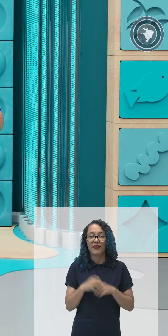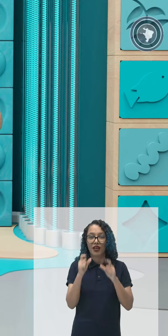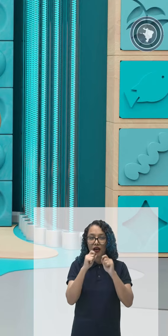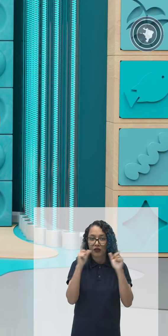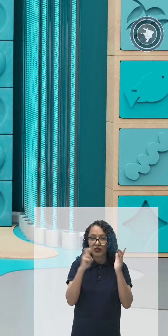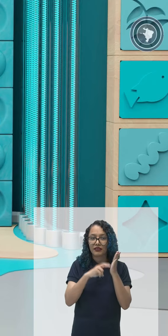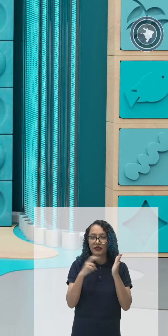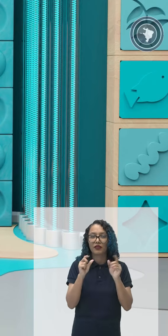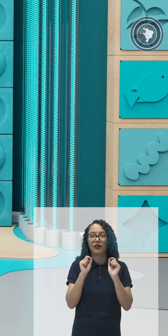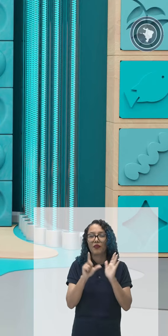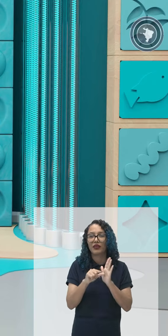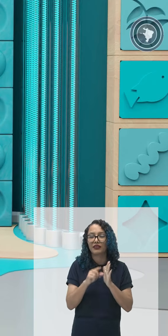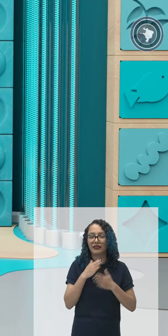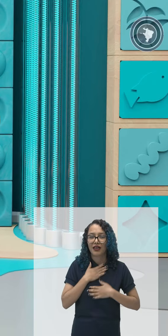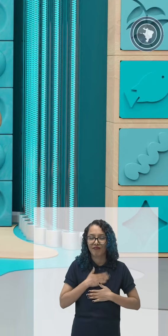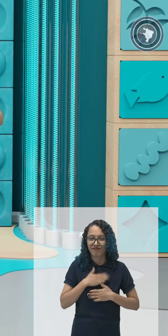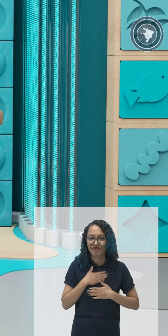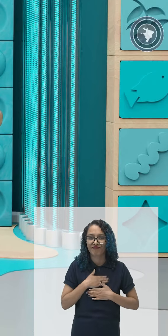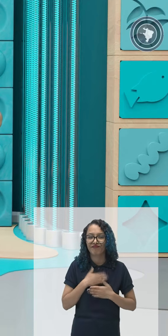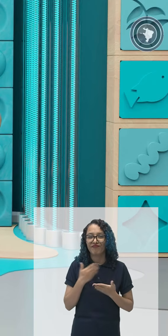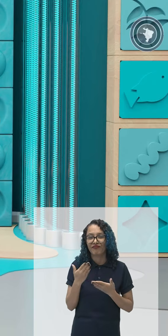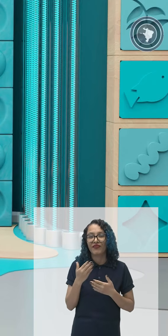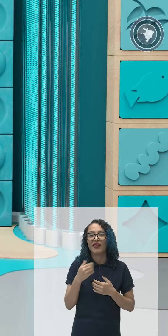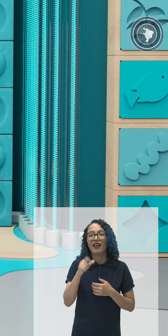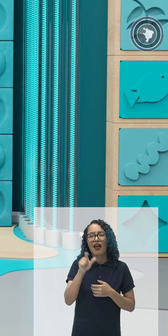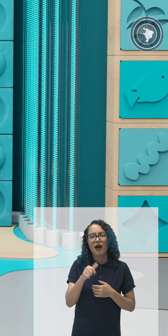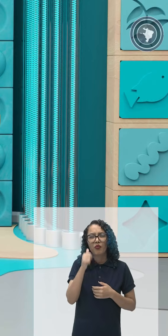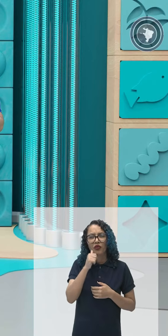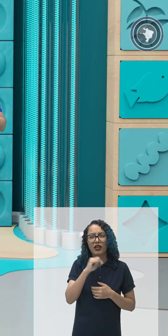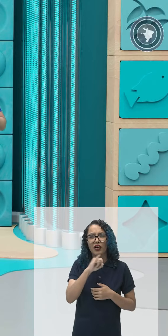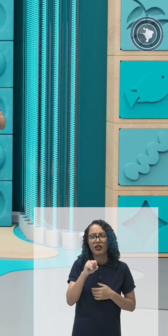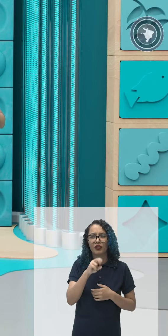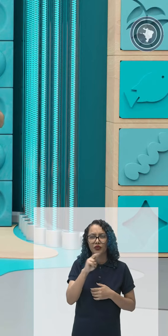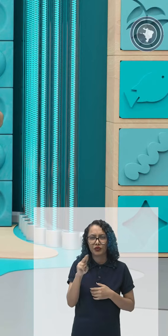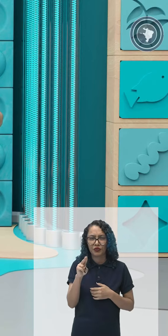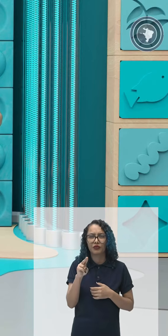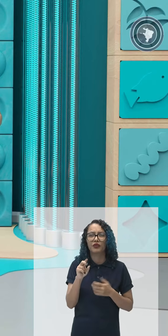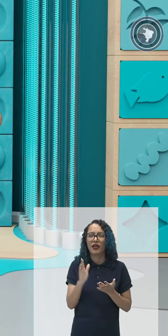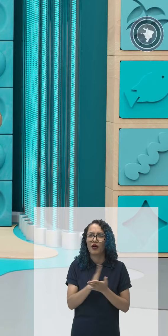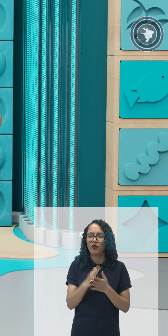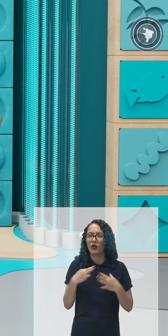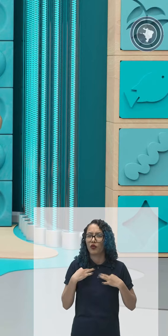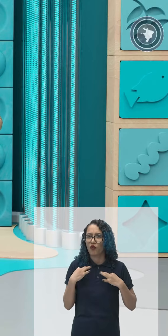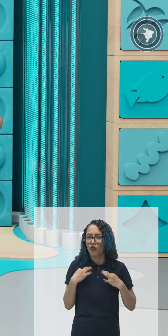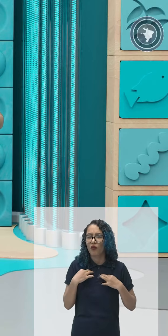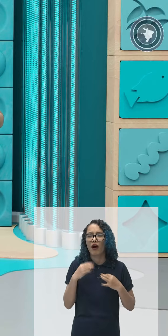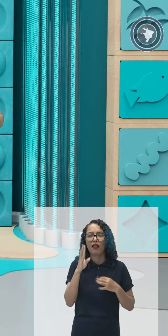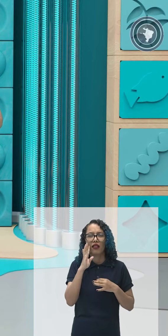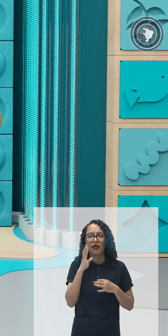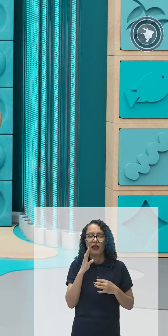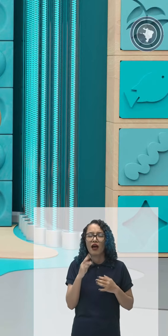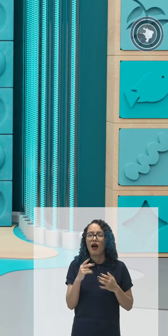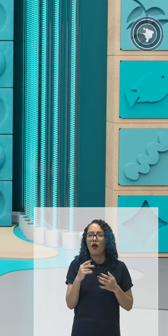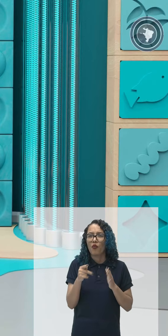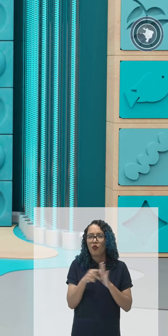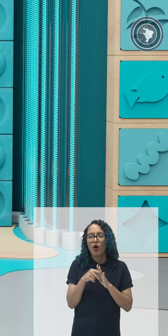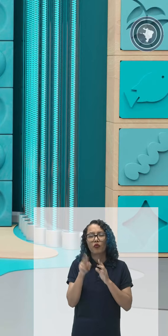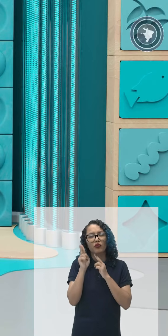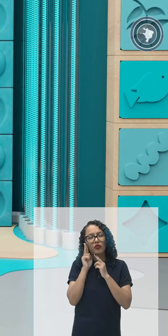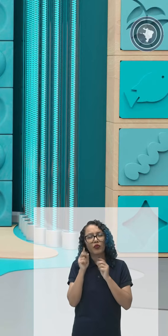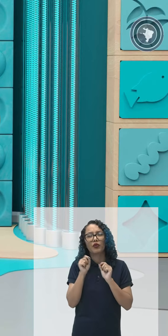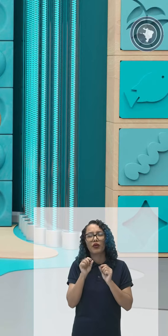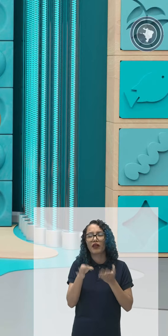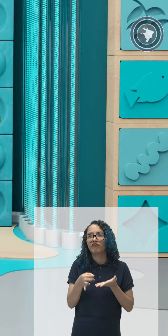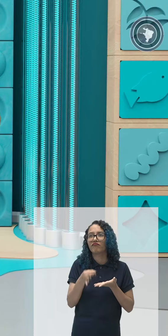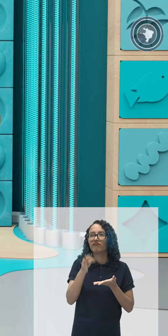nossa personagem, a Ju, ali com roupa, com trajes, bem à vontade, de dormir, ali segurando uma xícara de